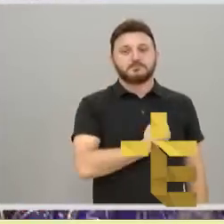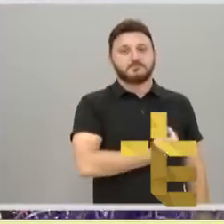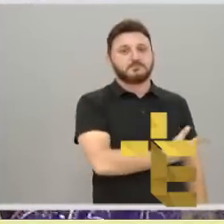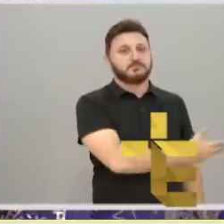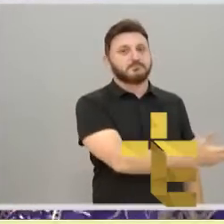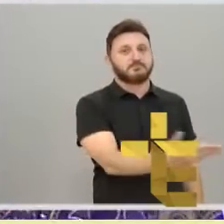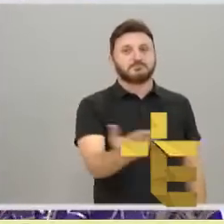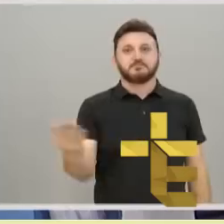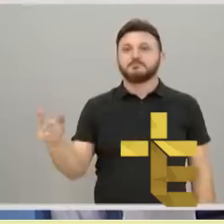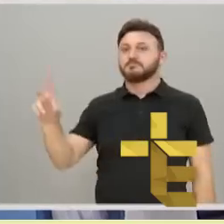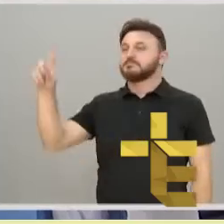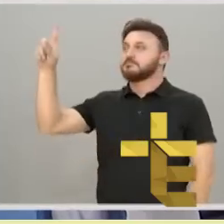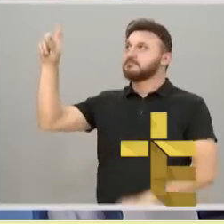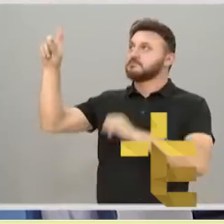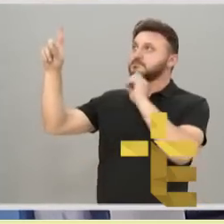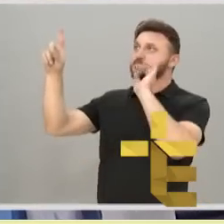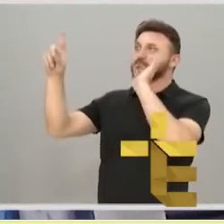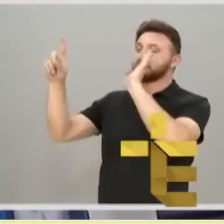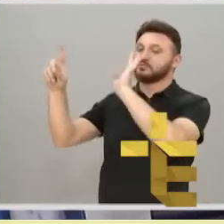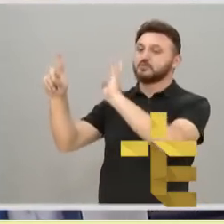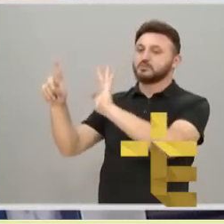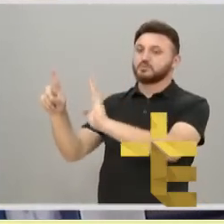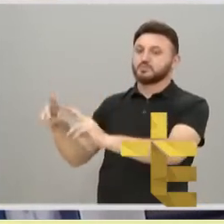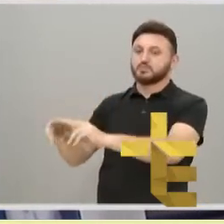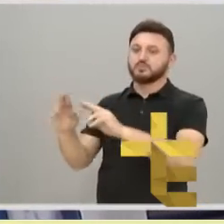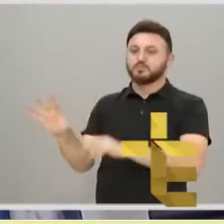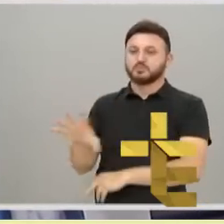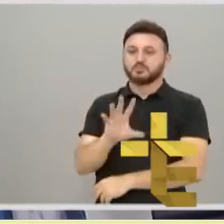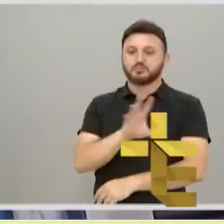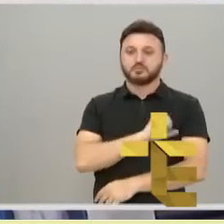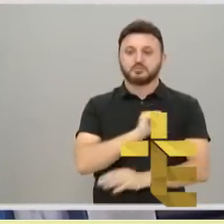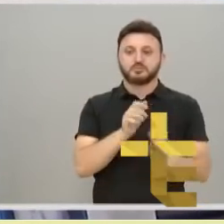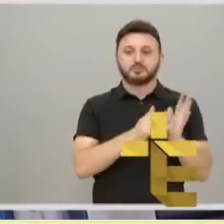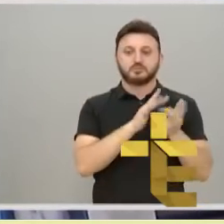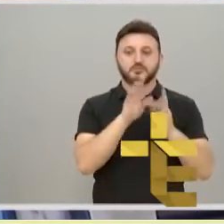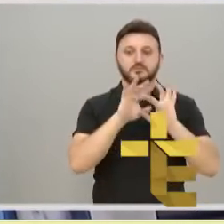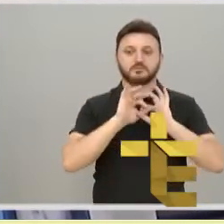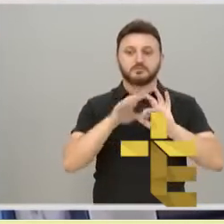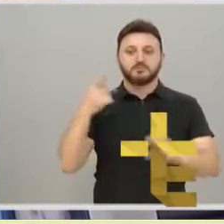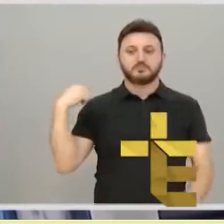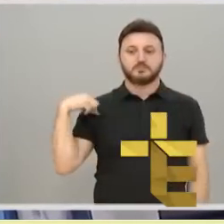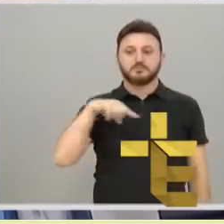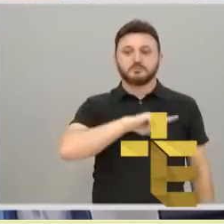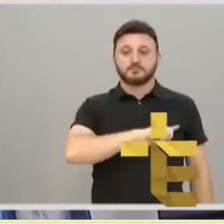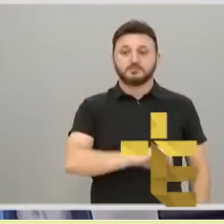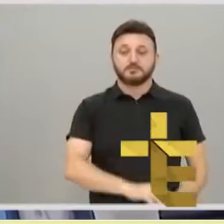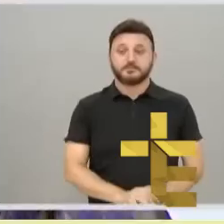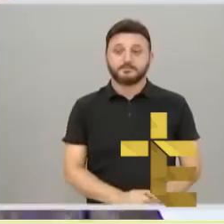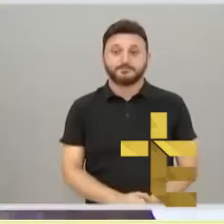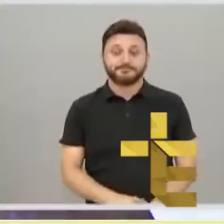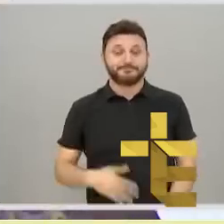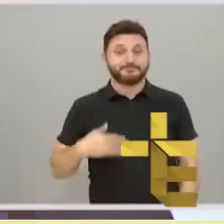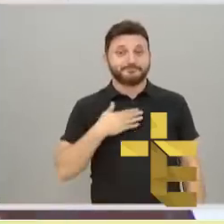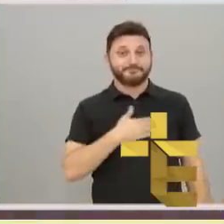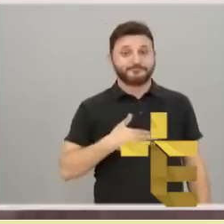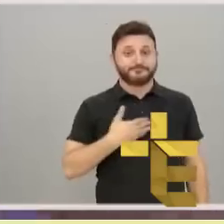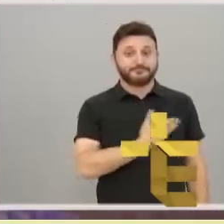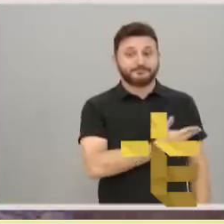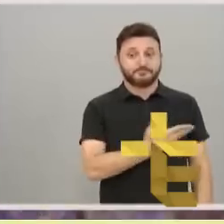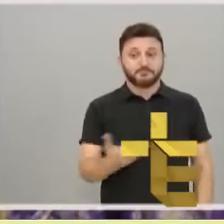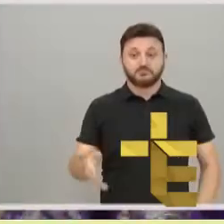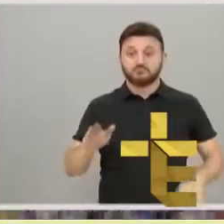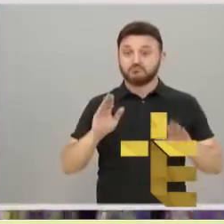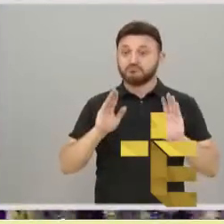esteja com todos vocês. Bendito seja Deus que nos reuniu no amor de Cristo. Queridos filhos, já